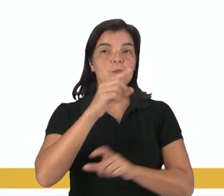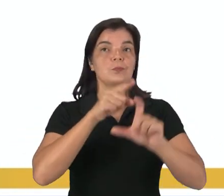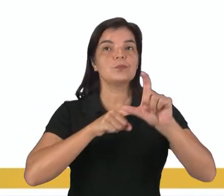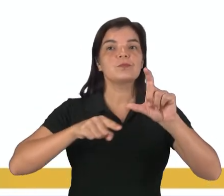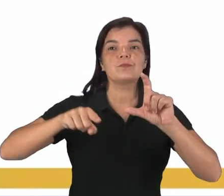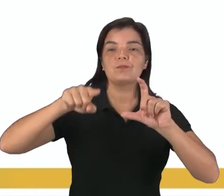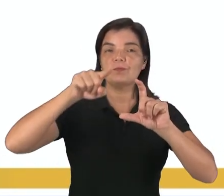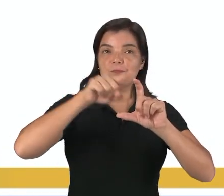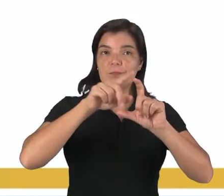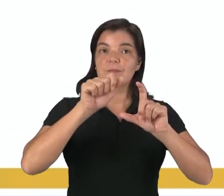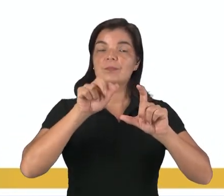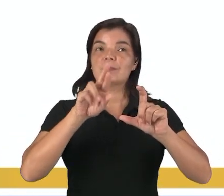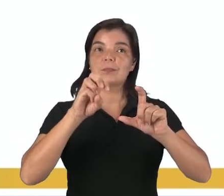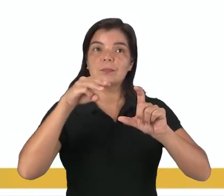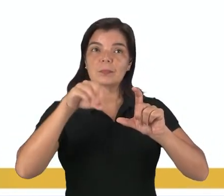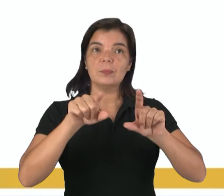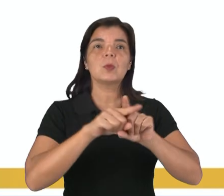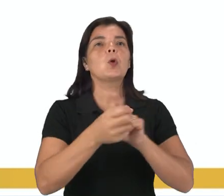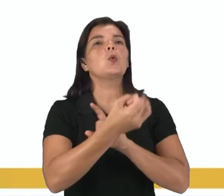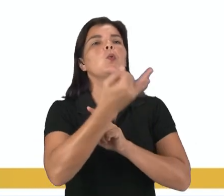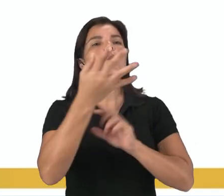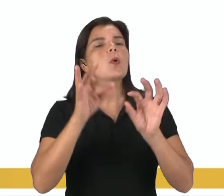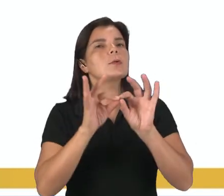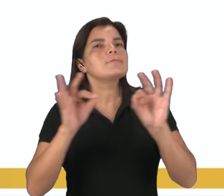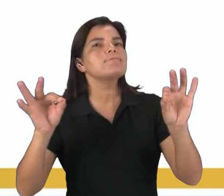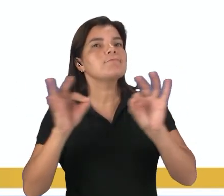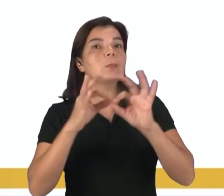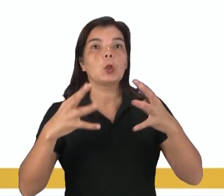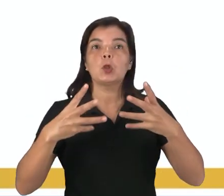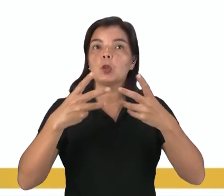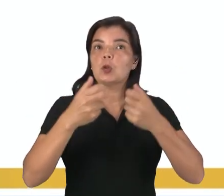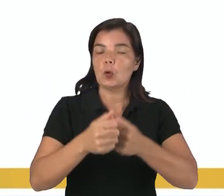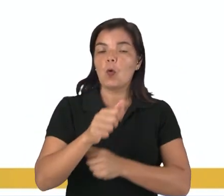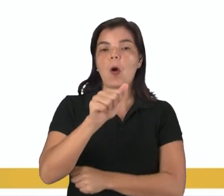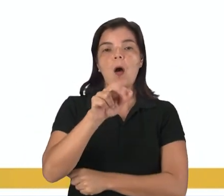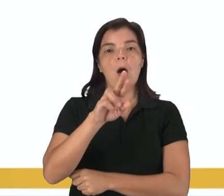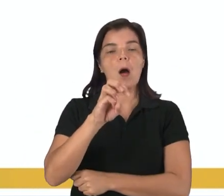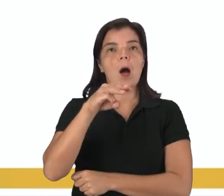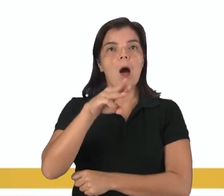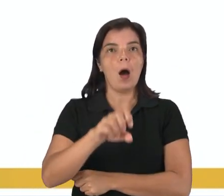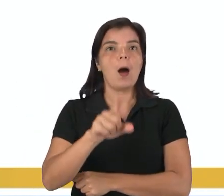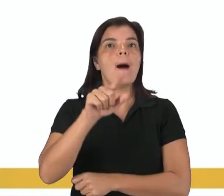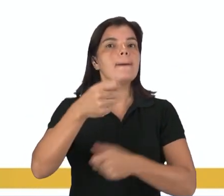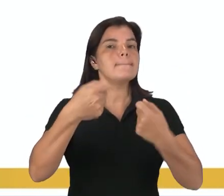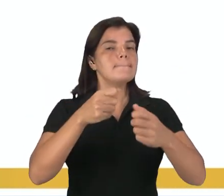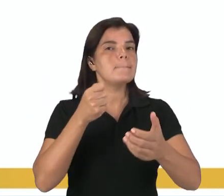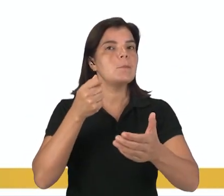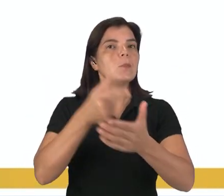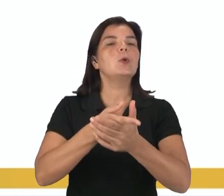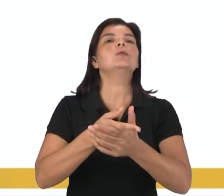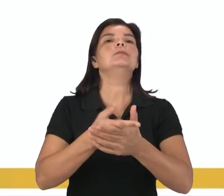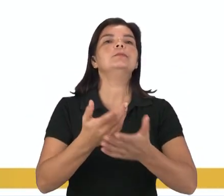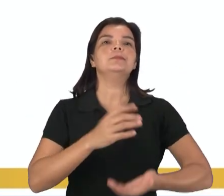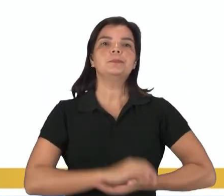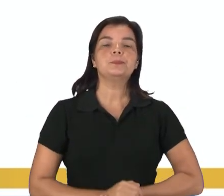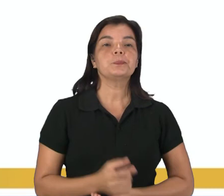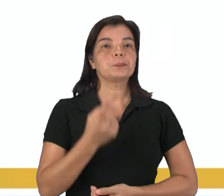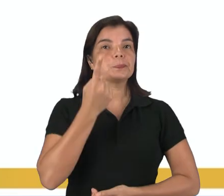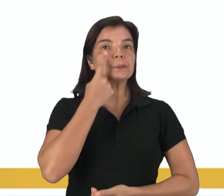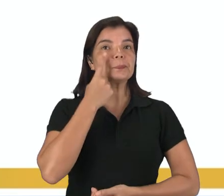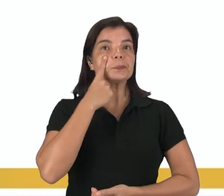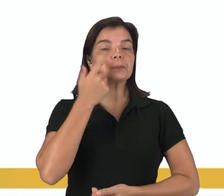com cinco voltas de Arame Quantos metros né inteiro sair de Arame é preciso comprar